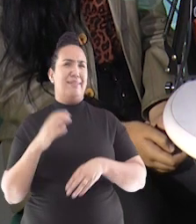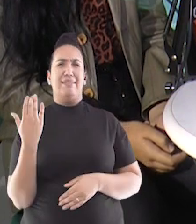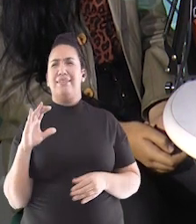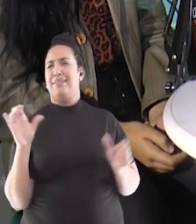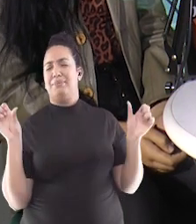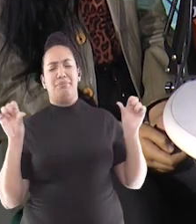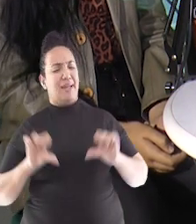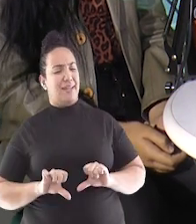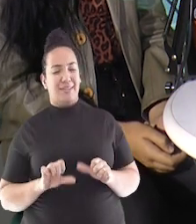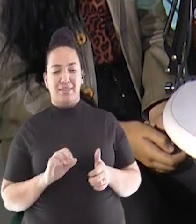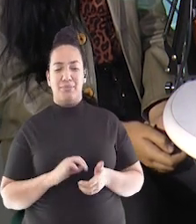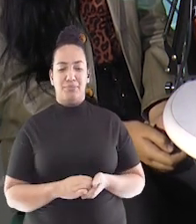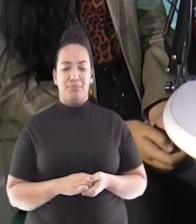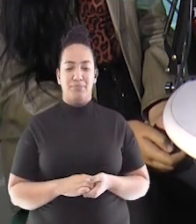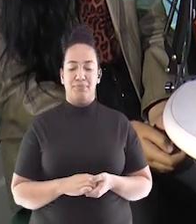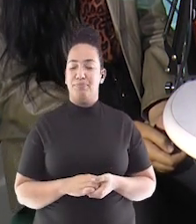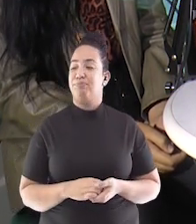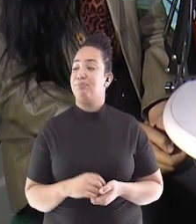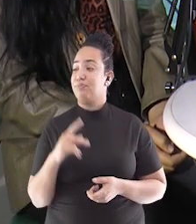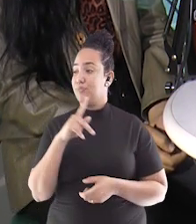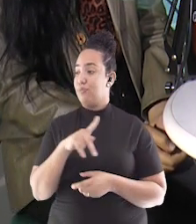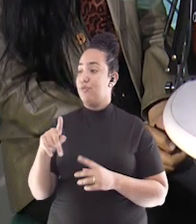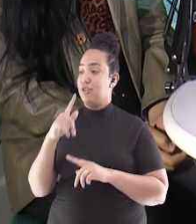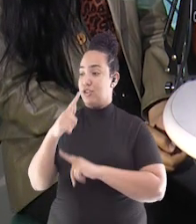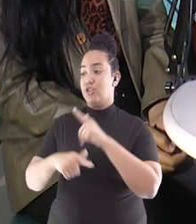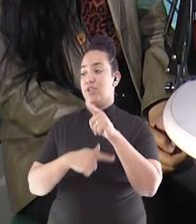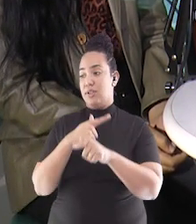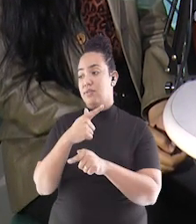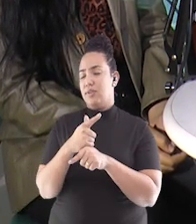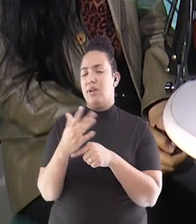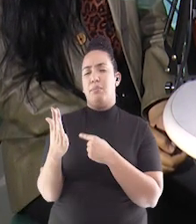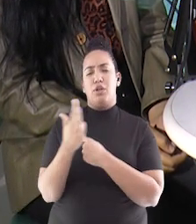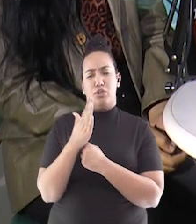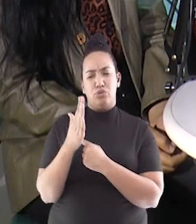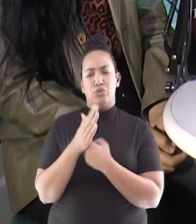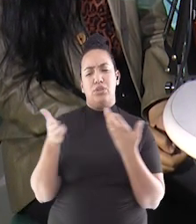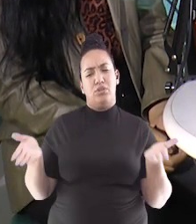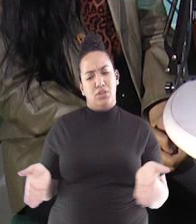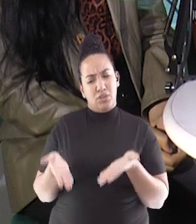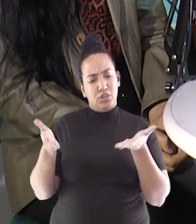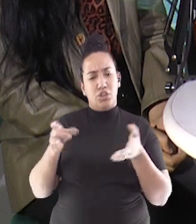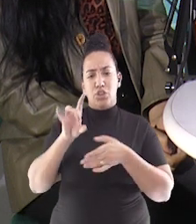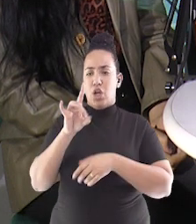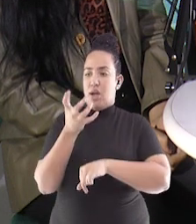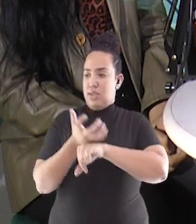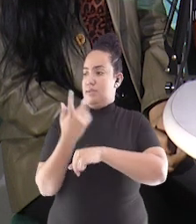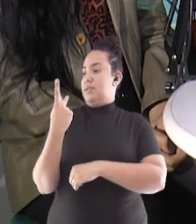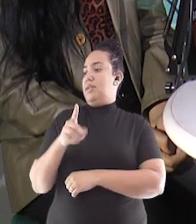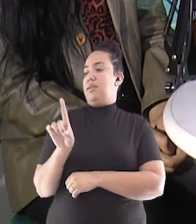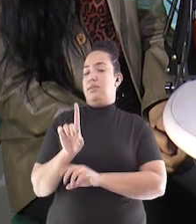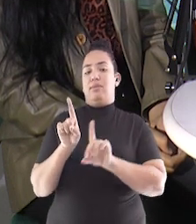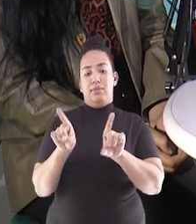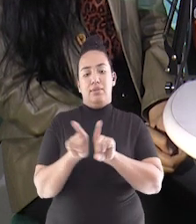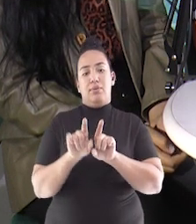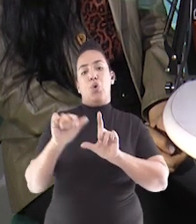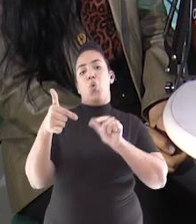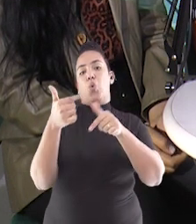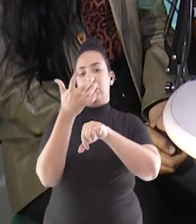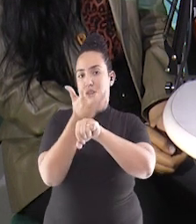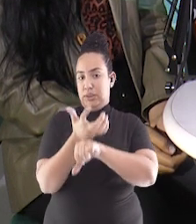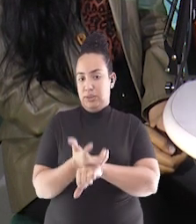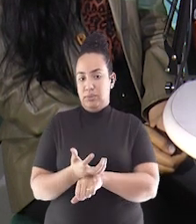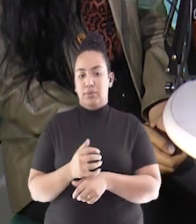matemática. Daniel? A professora de geografia ajuda bastante a gente. Ela dá incentivo não só na matéria dela, mas como nas outras